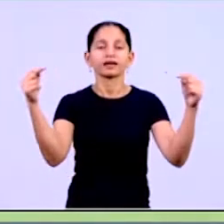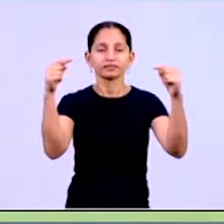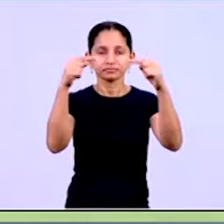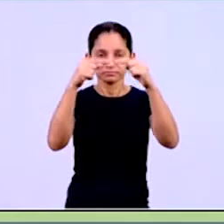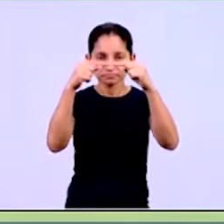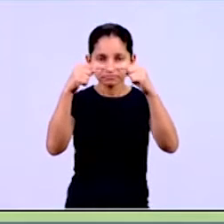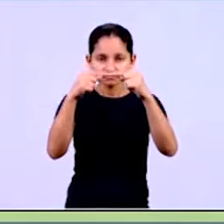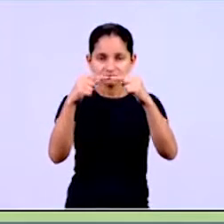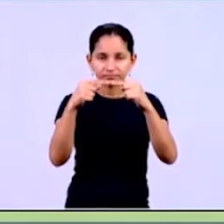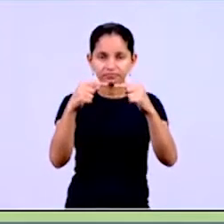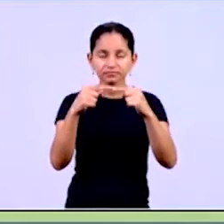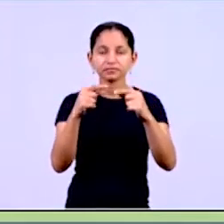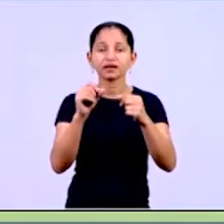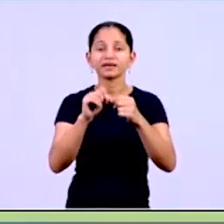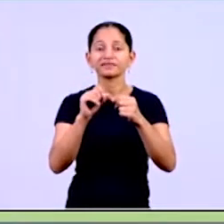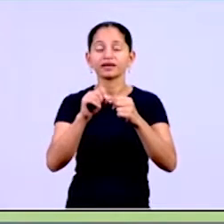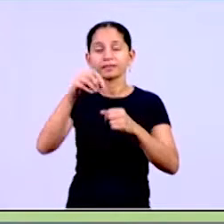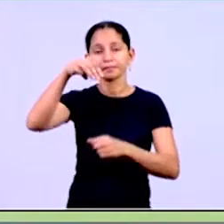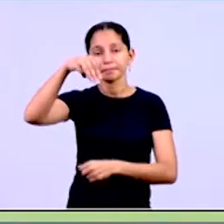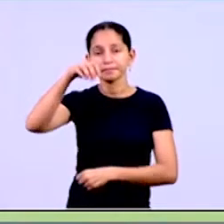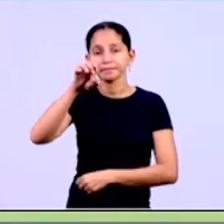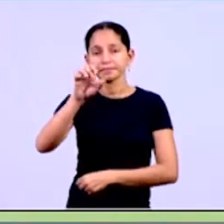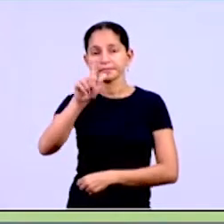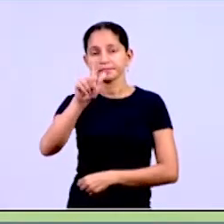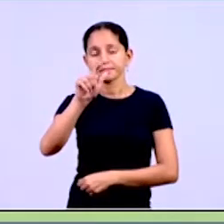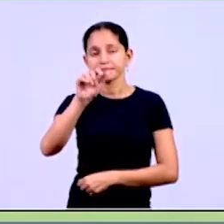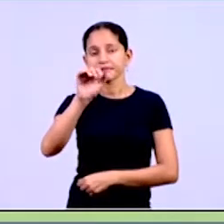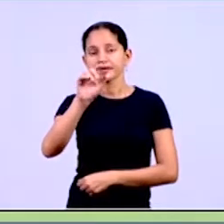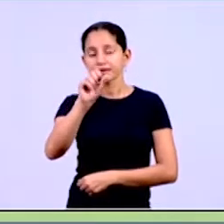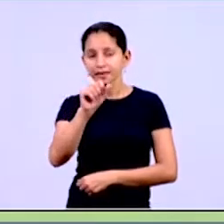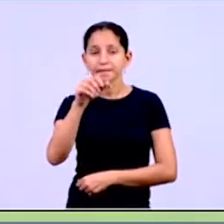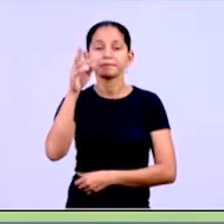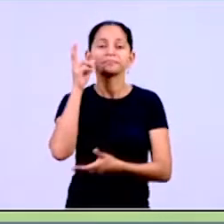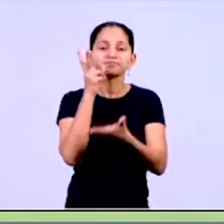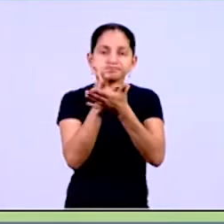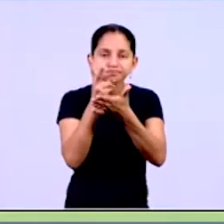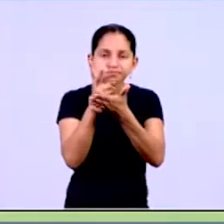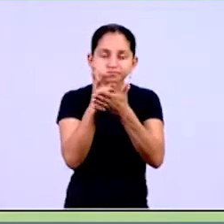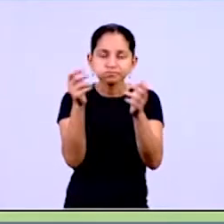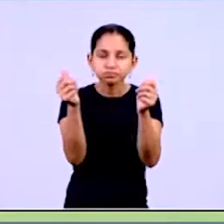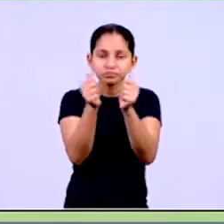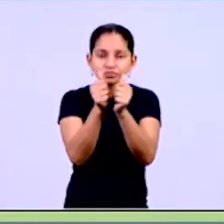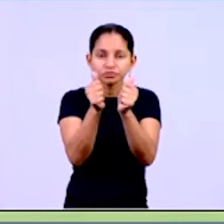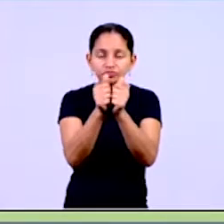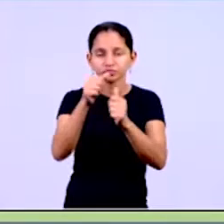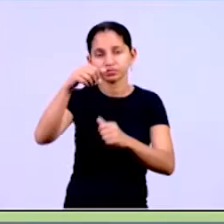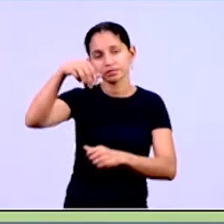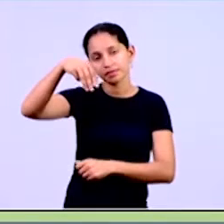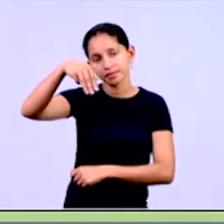1 megabyte e o símbolo MB do kilobyte KB.